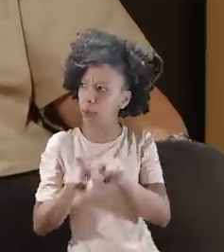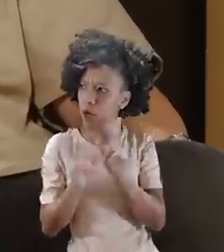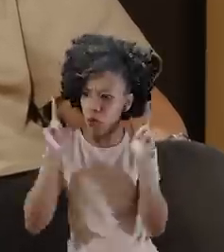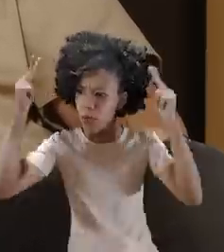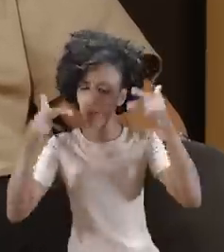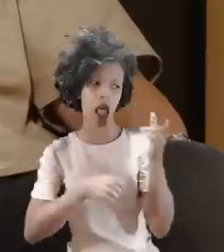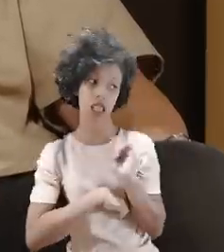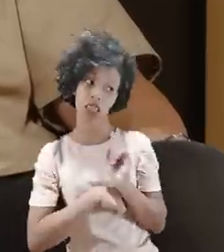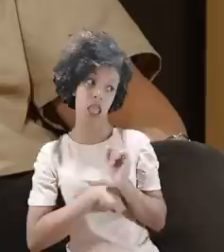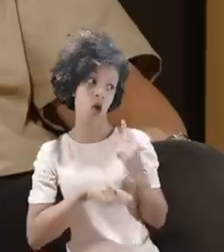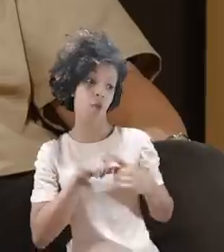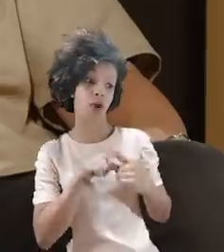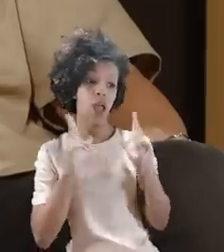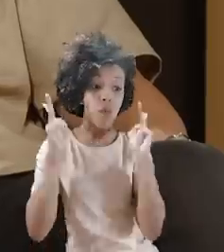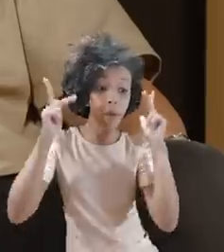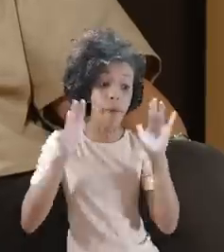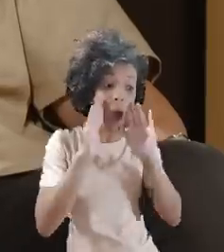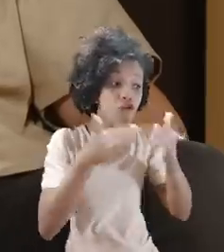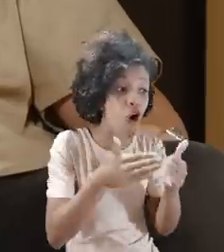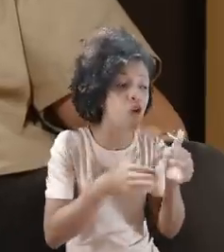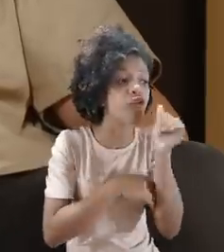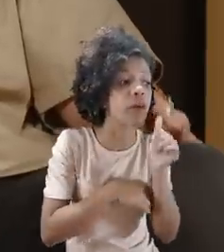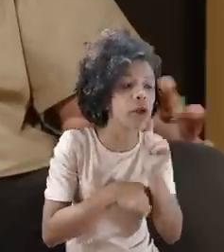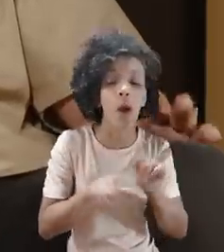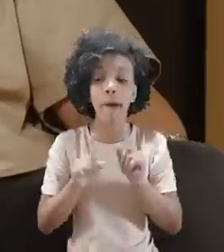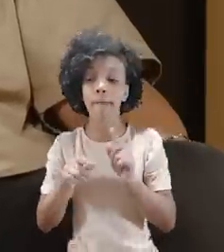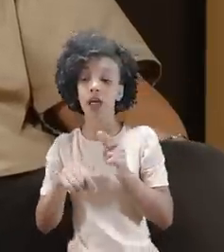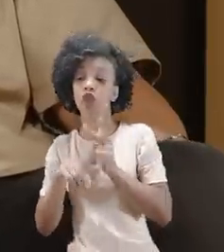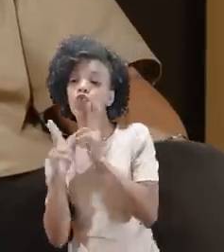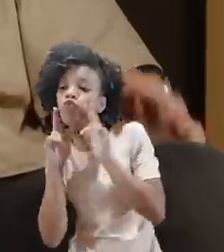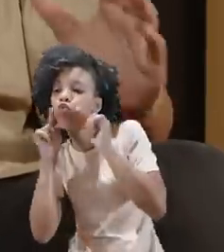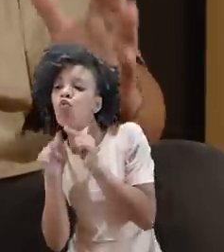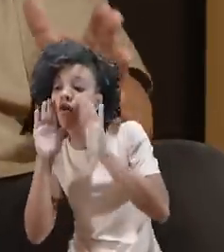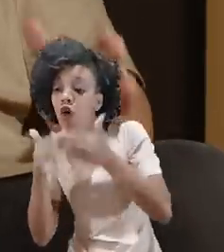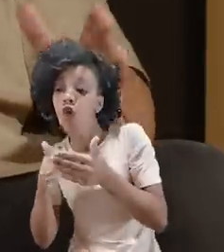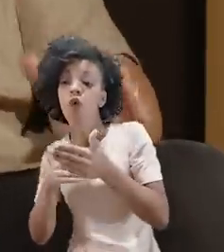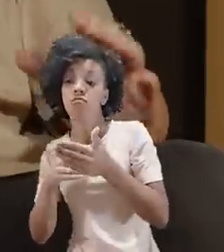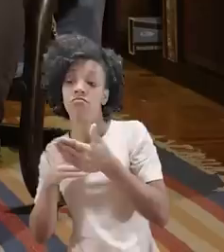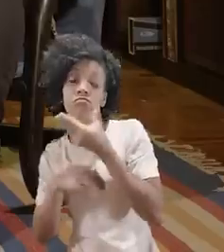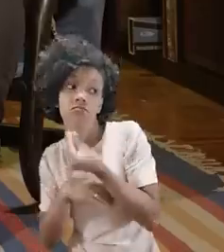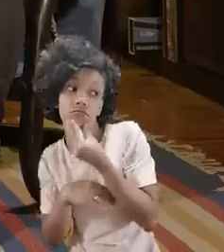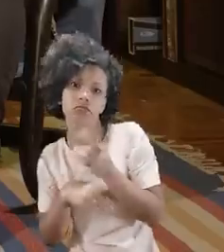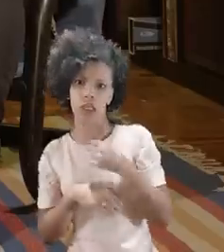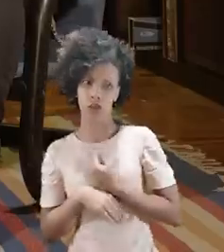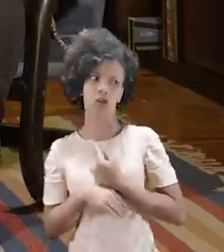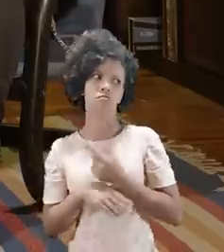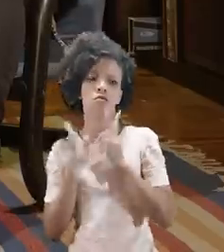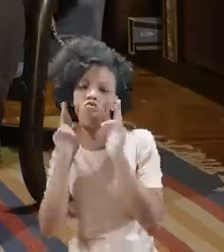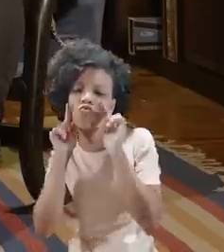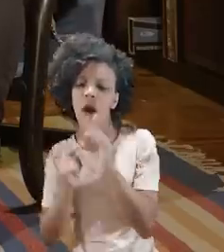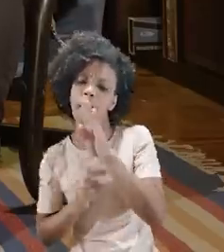geralmente Ele atende só público feminino né e o Barbeiro ele se dedica só o público masculino então a gente é barbeiro mas tá